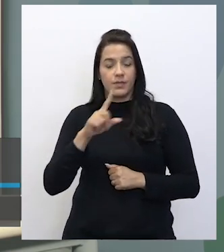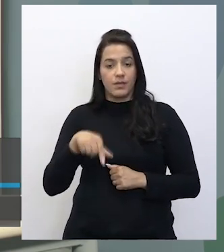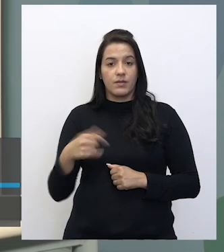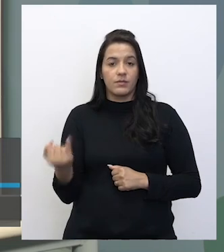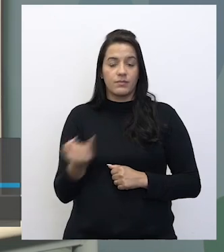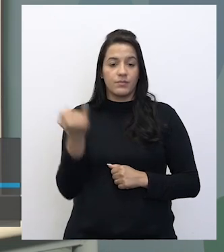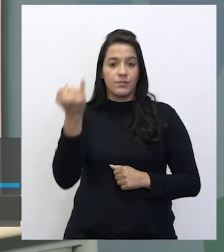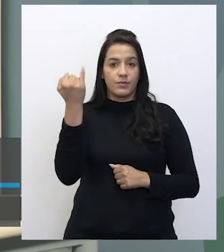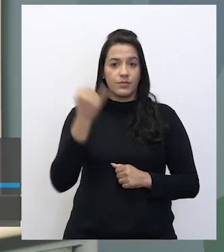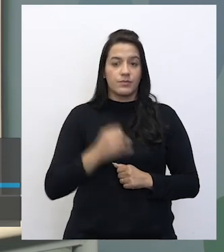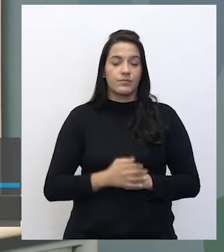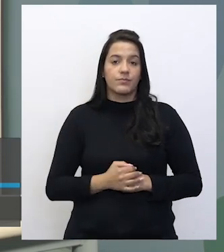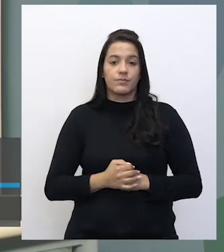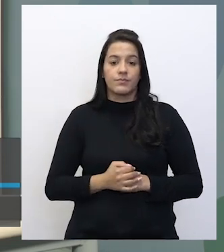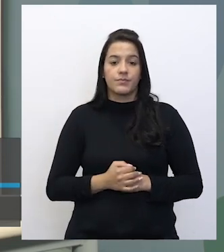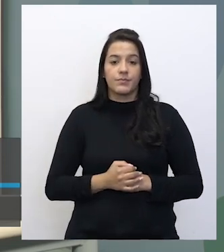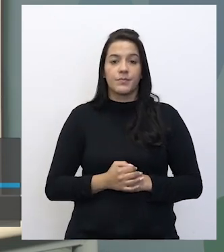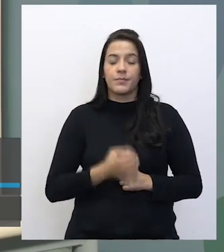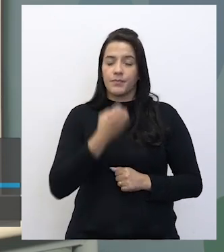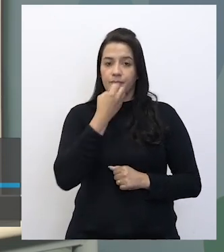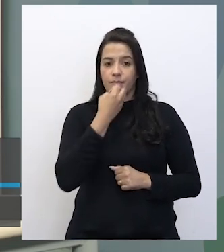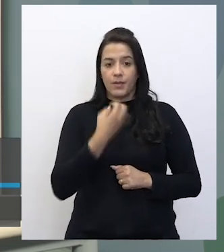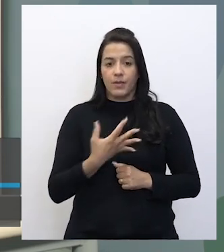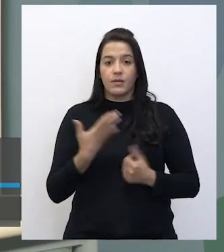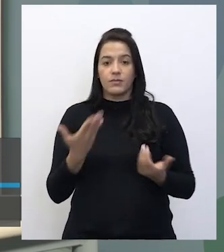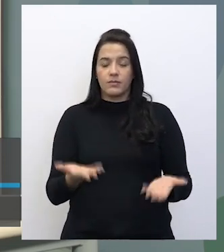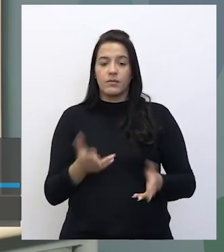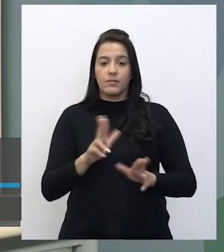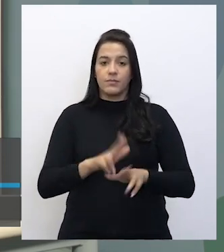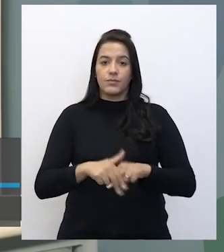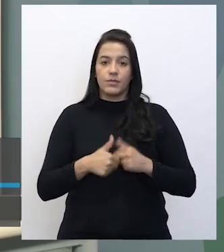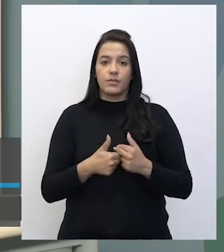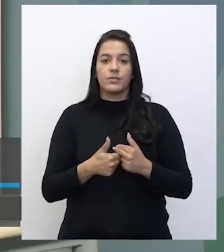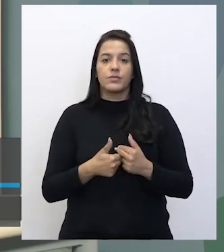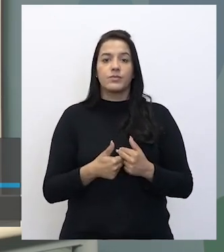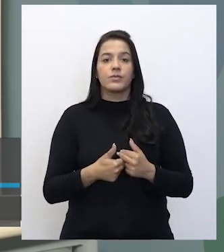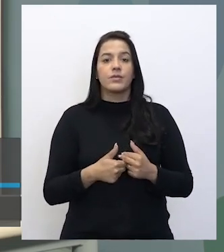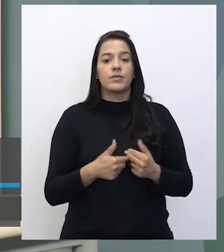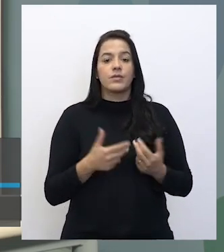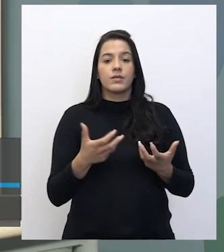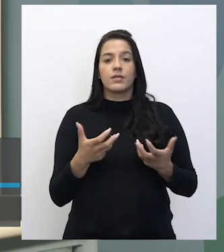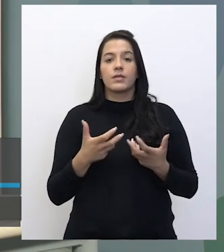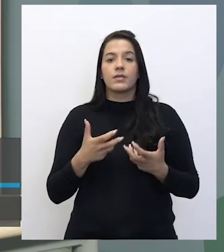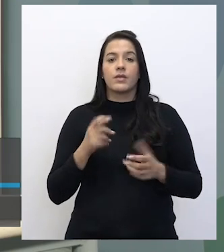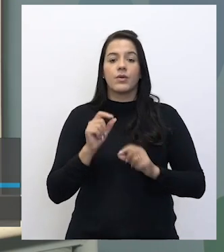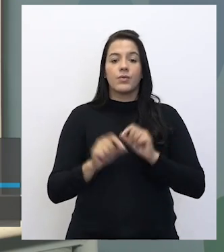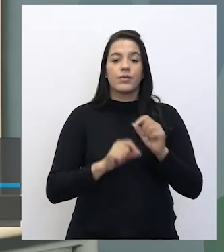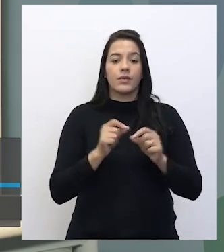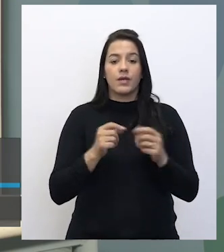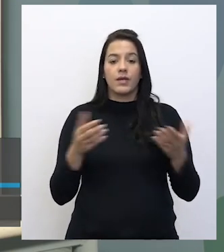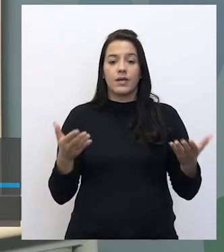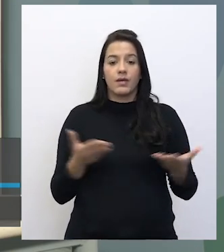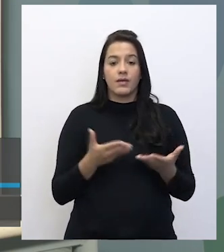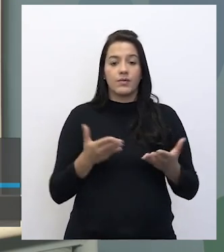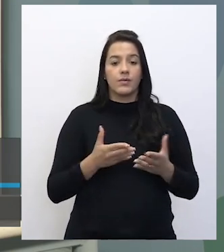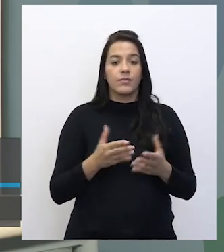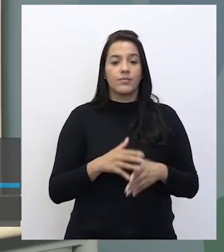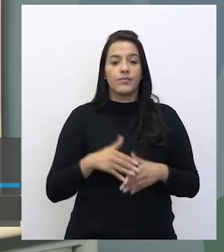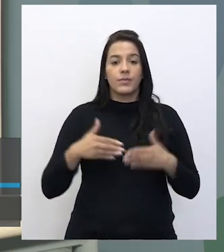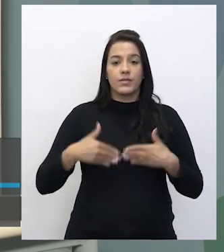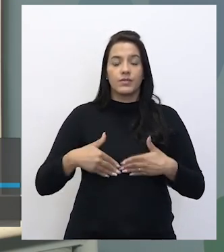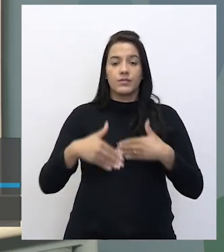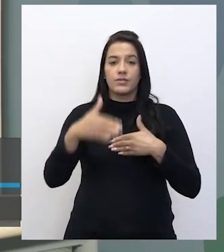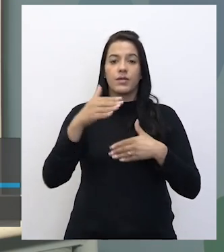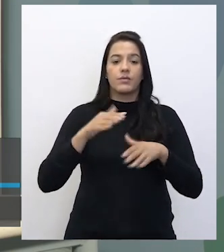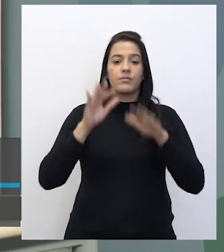né? Muito bem. E é por isso, então, que eu gostaria de ir, infelizmente,